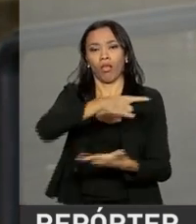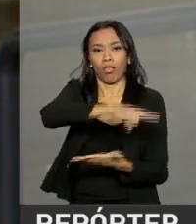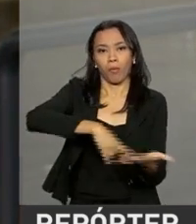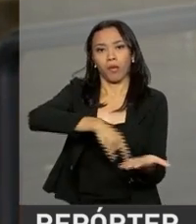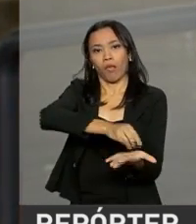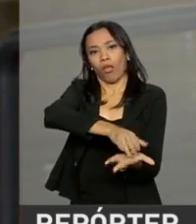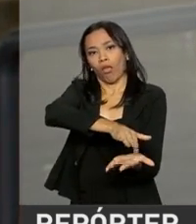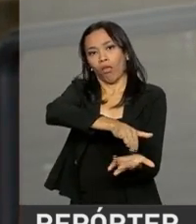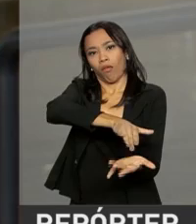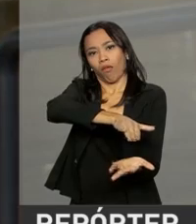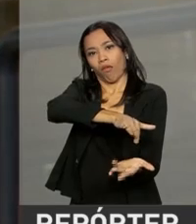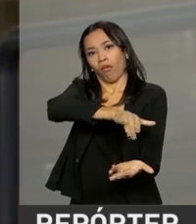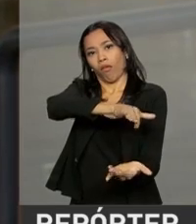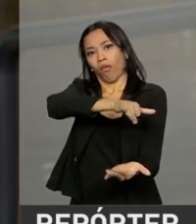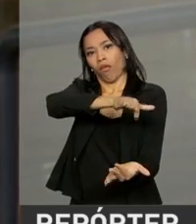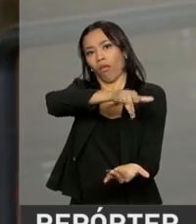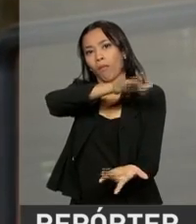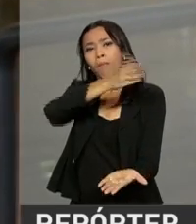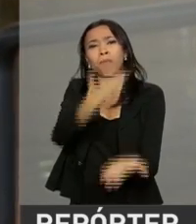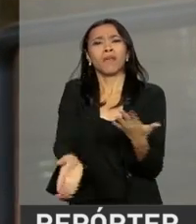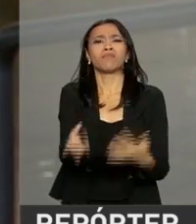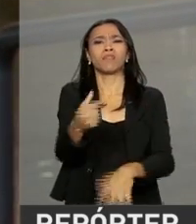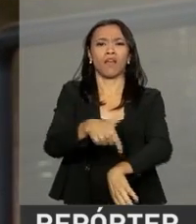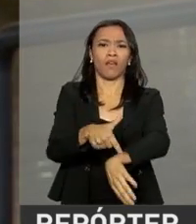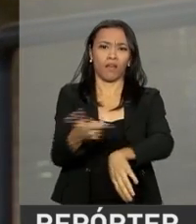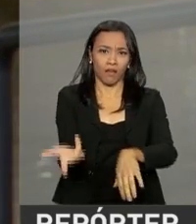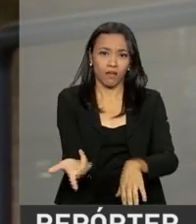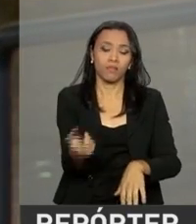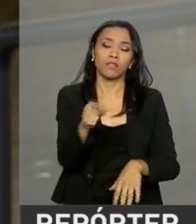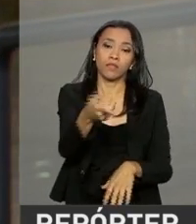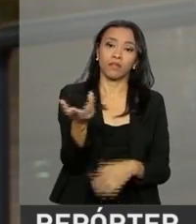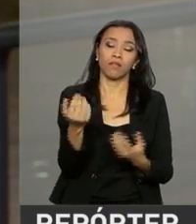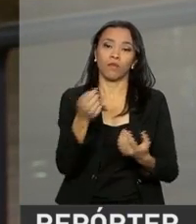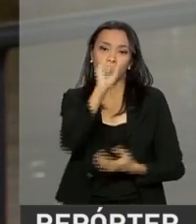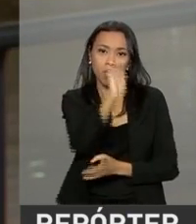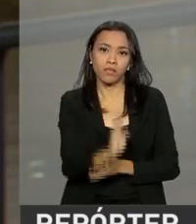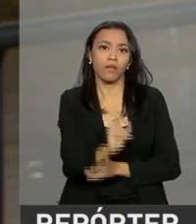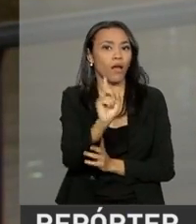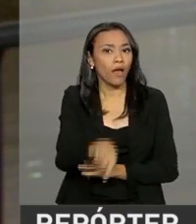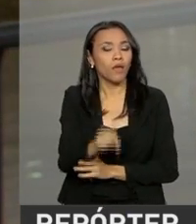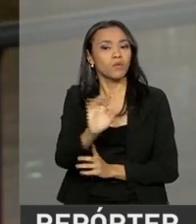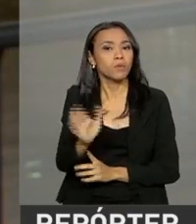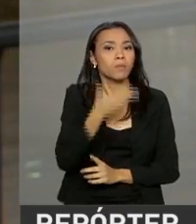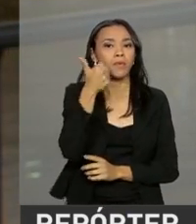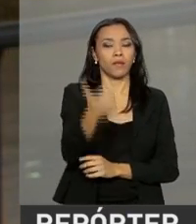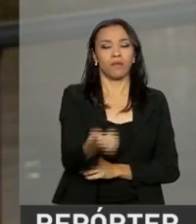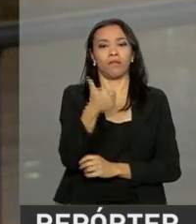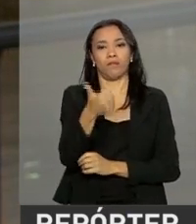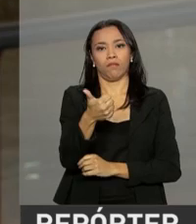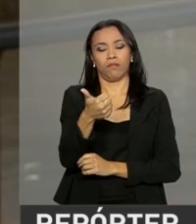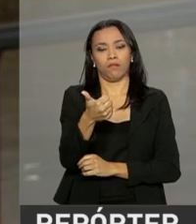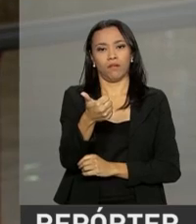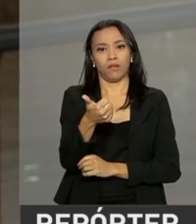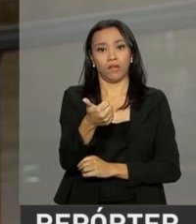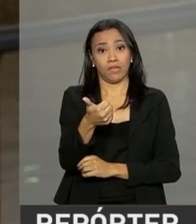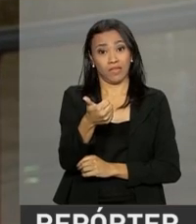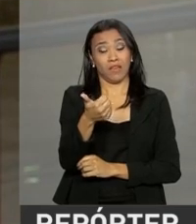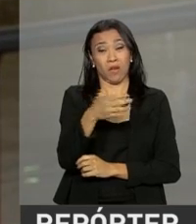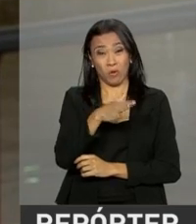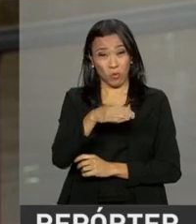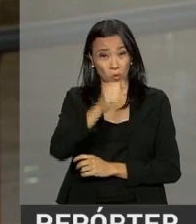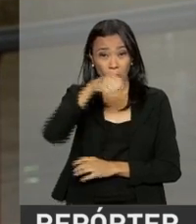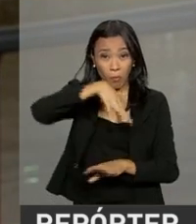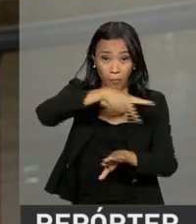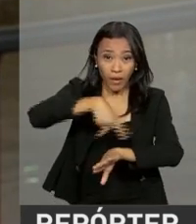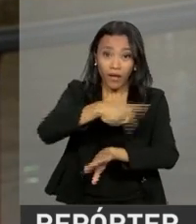O ministro também lembrou que um relatório do Banco Mundial coloca o Brasil entre os países com os maiores índices de burocracia